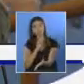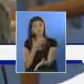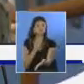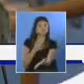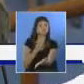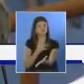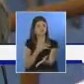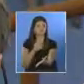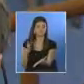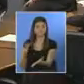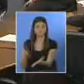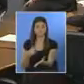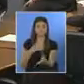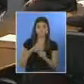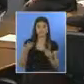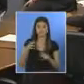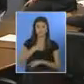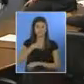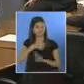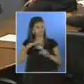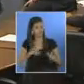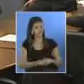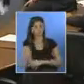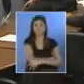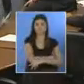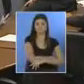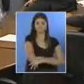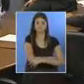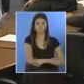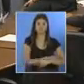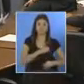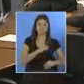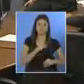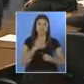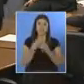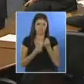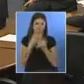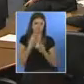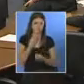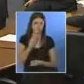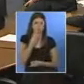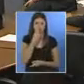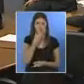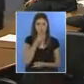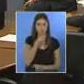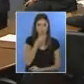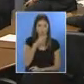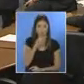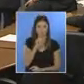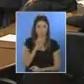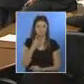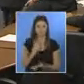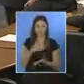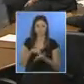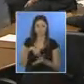Alguns vereadores fizeram essa leitura, eu fiz diferente, a minha leitura é diferente. Sabe, às vezes, a impressão que eu tenho? Que o vereador sobe